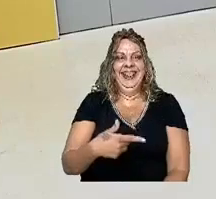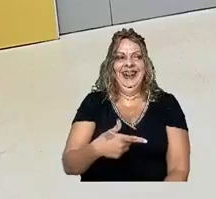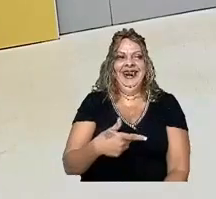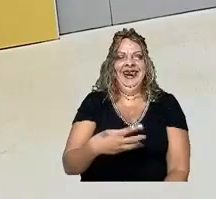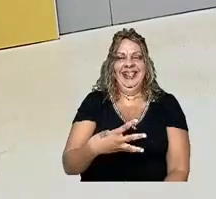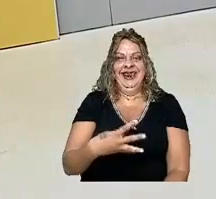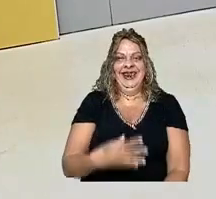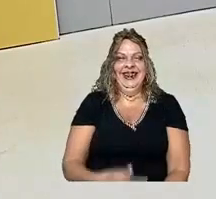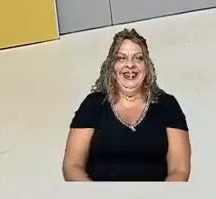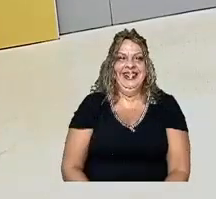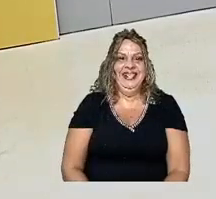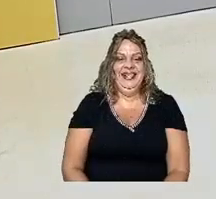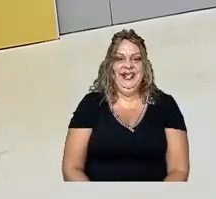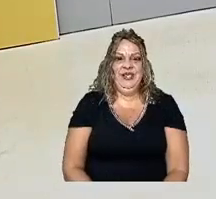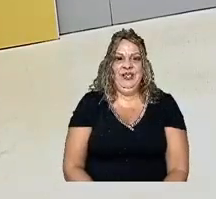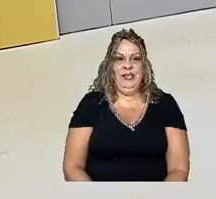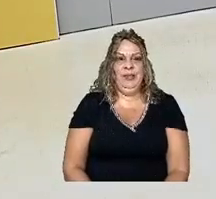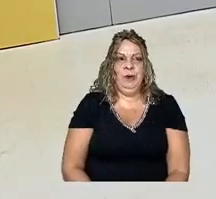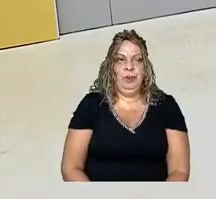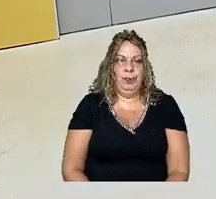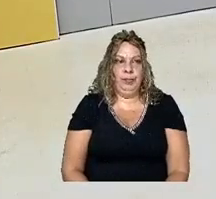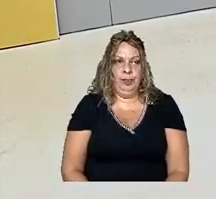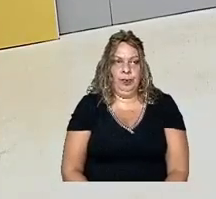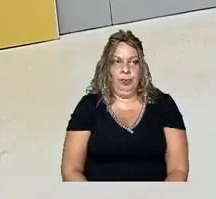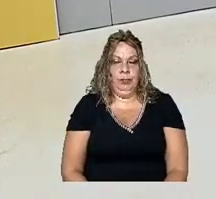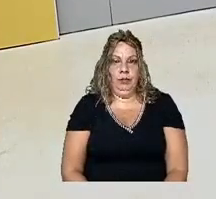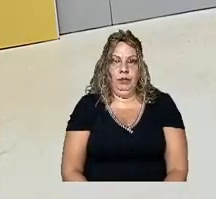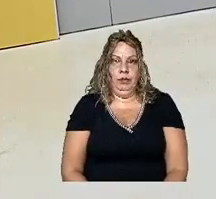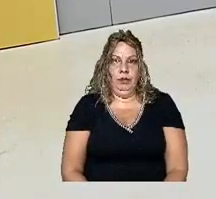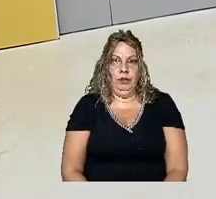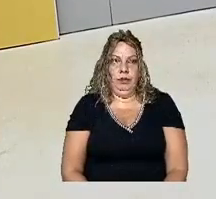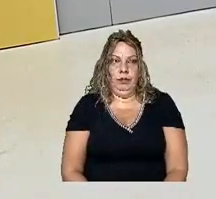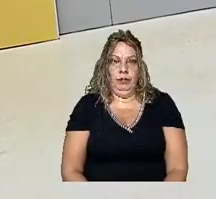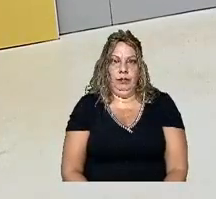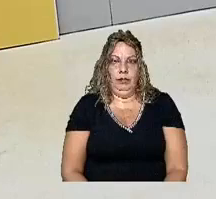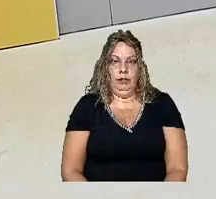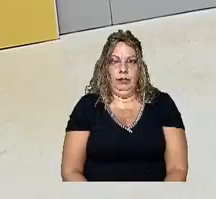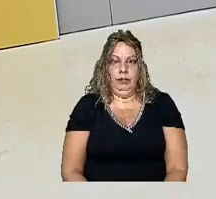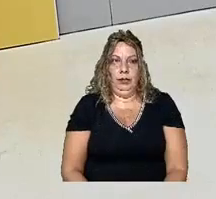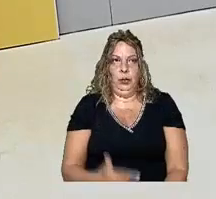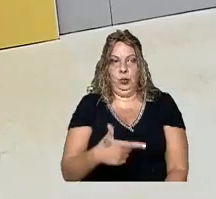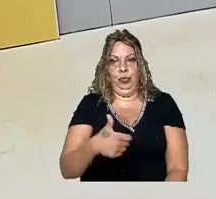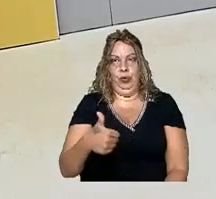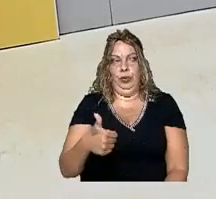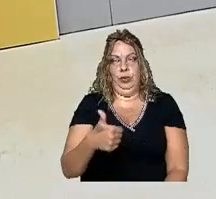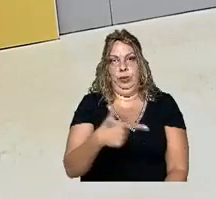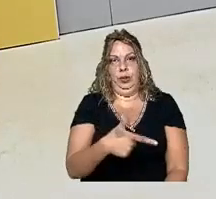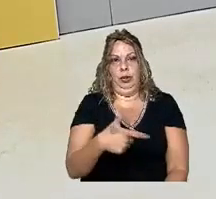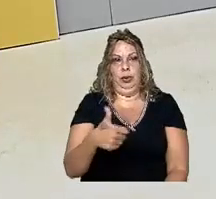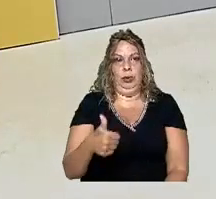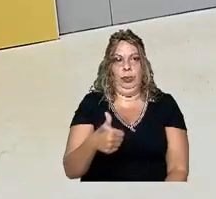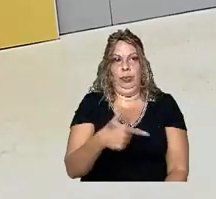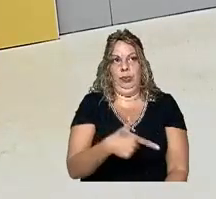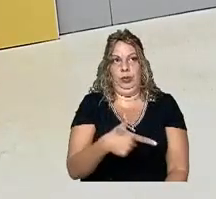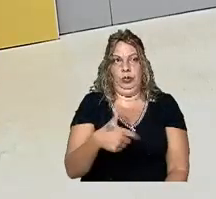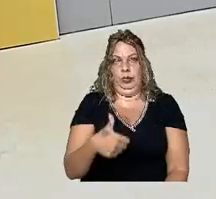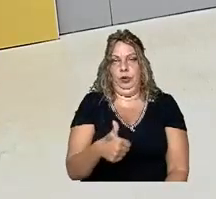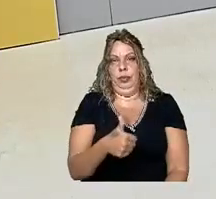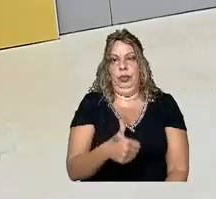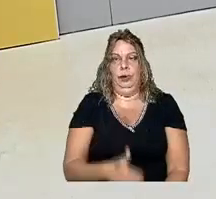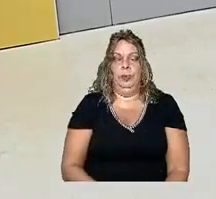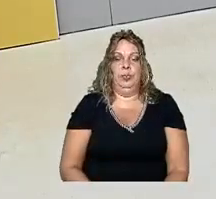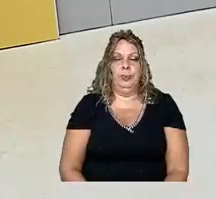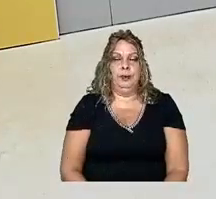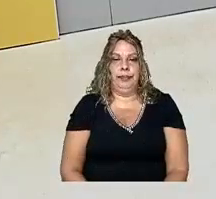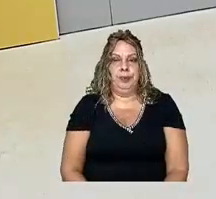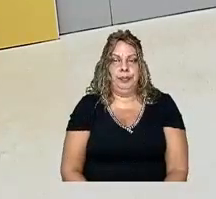1, saiu bolinha 24. Você marca 24. Vem bolinha. 21 agora. 21 já pode riscar,